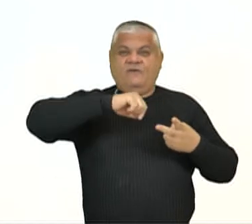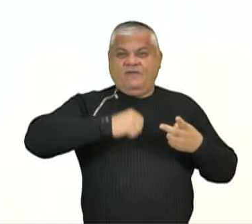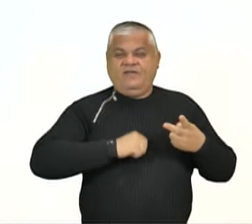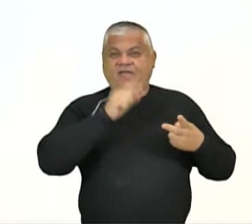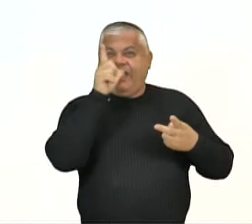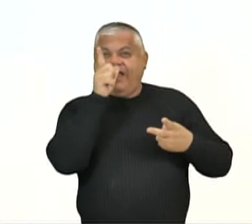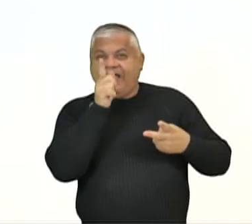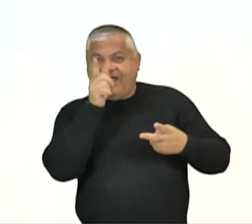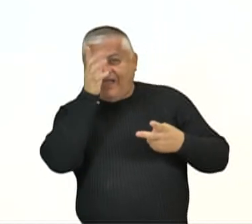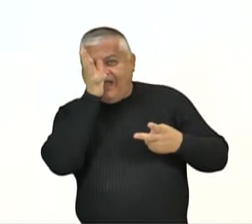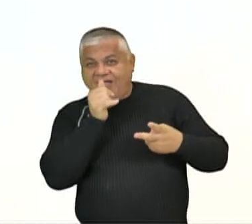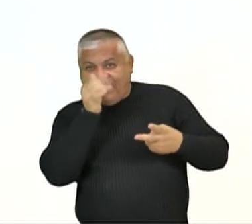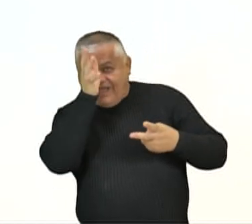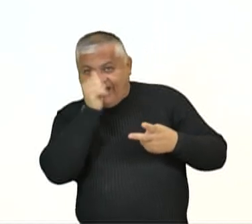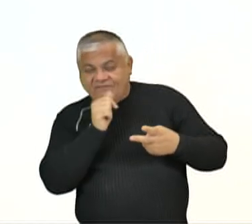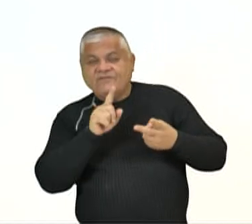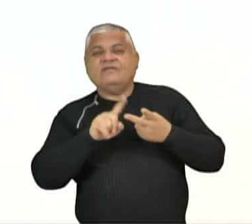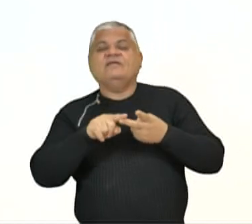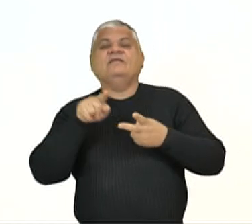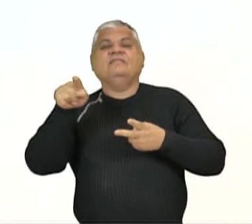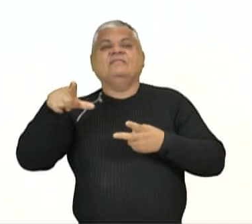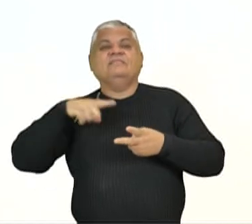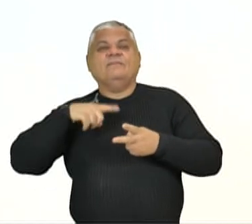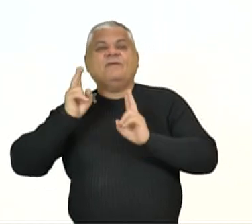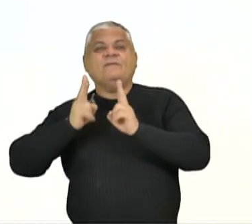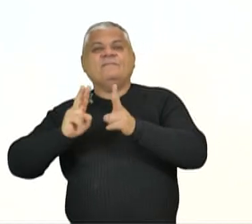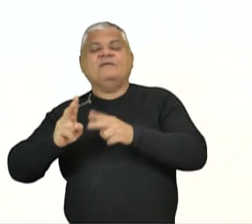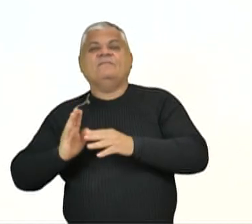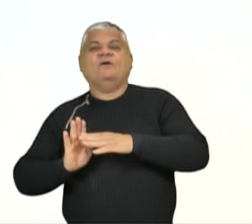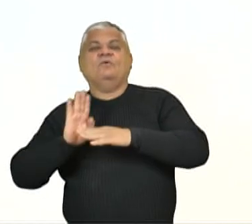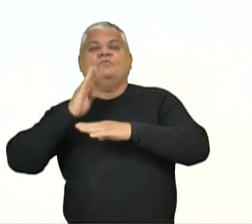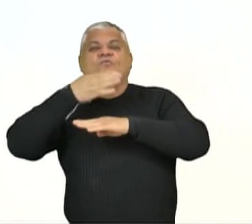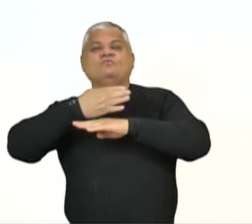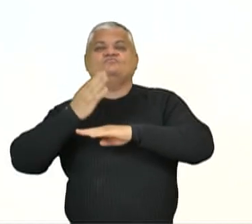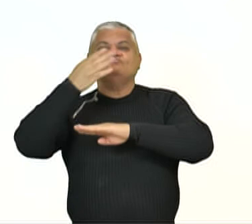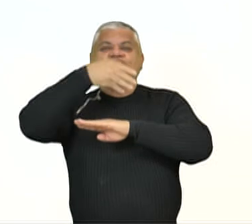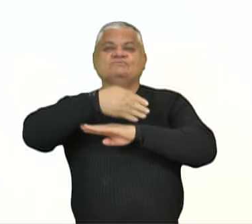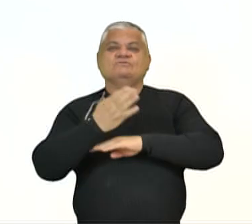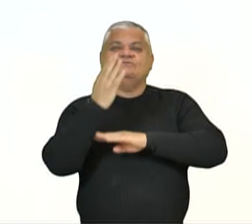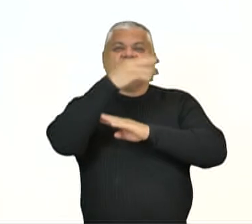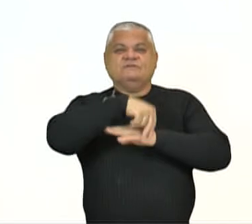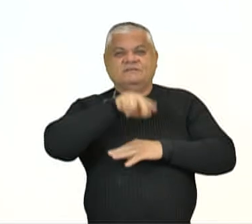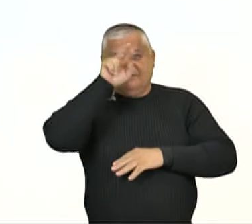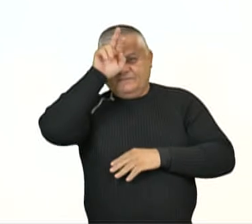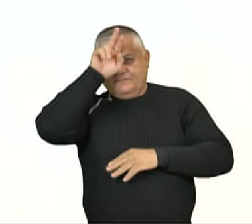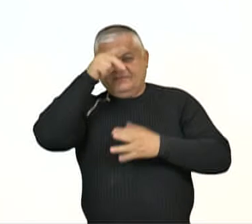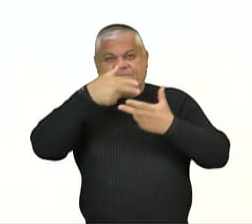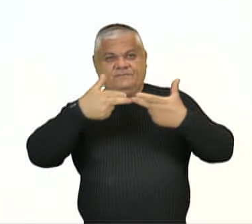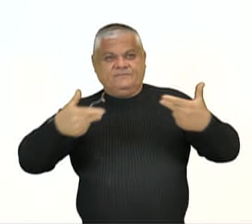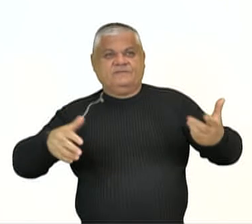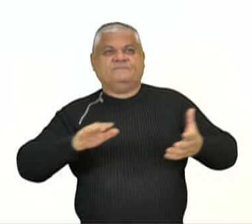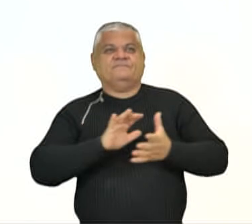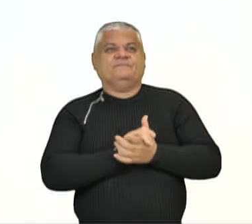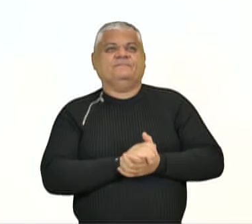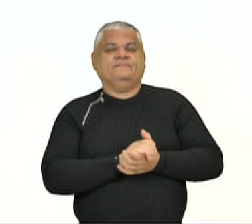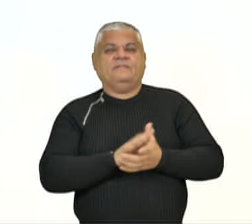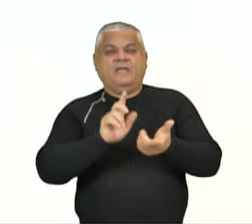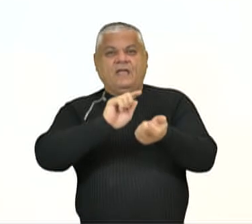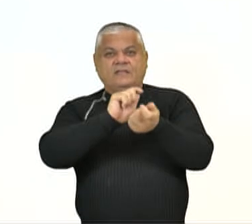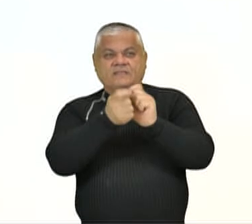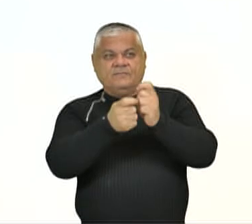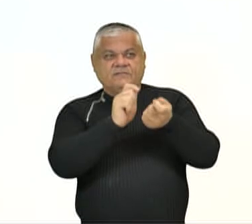a gente tem na analogia, a mesma função e origem diferente, asa de insetos e de aves. As